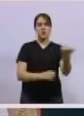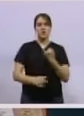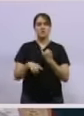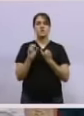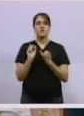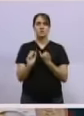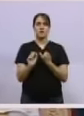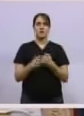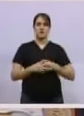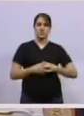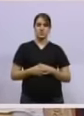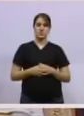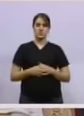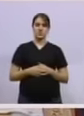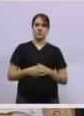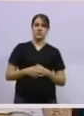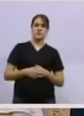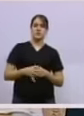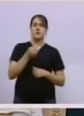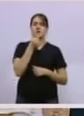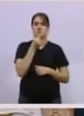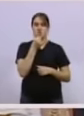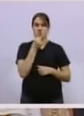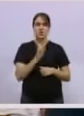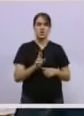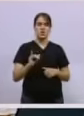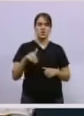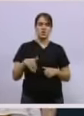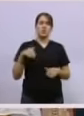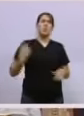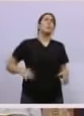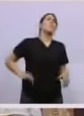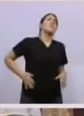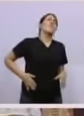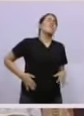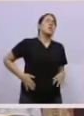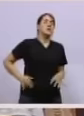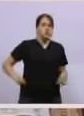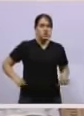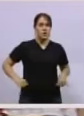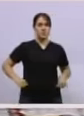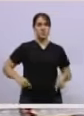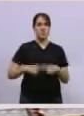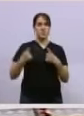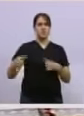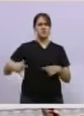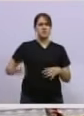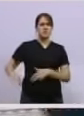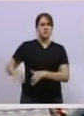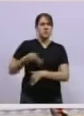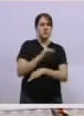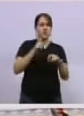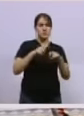Bendito seja o rim que doeu na hora certa. Anunciou que tinha uma pedra nele. Sai daqui. Ele está doendo, está enchendo o saco para você